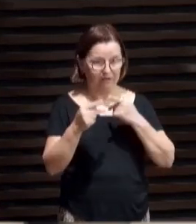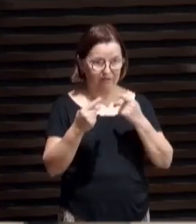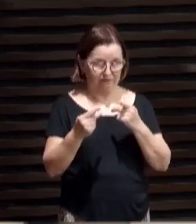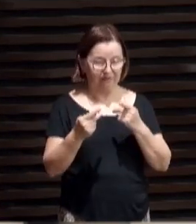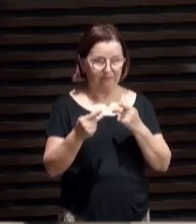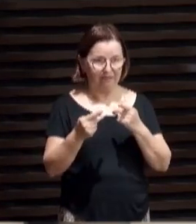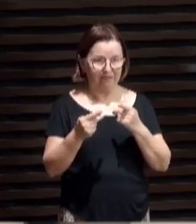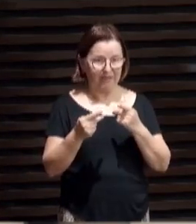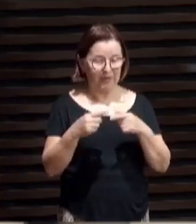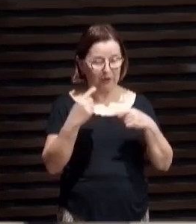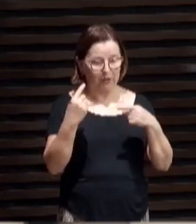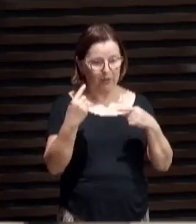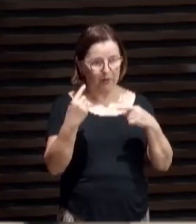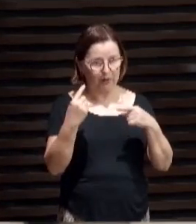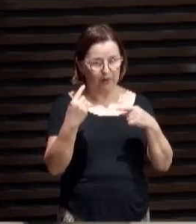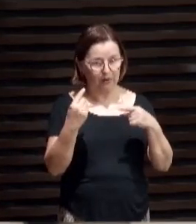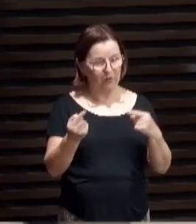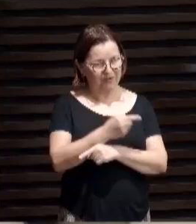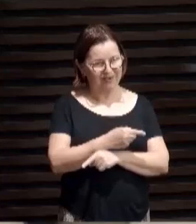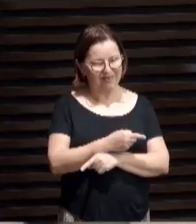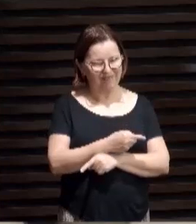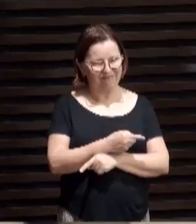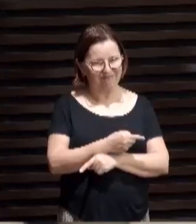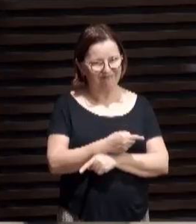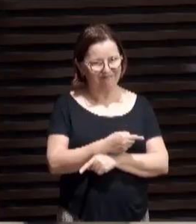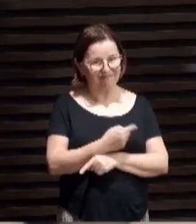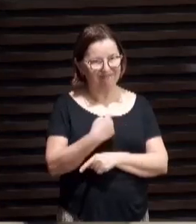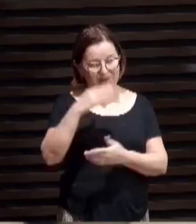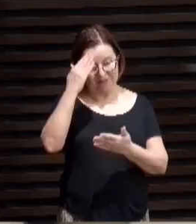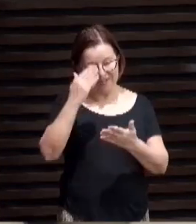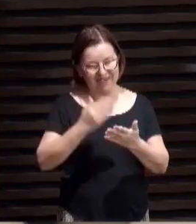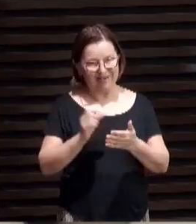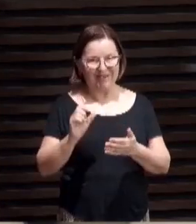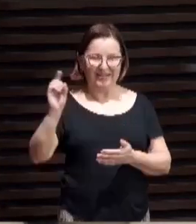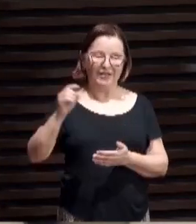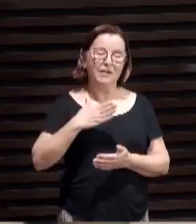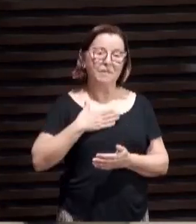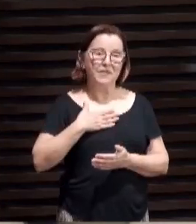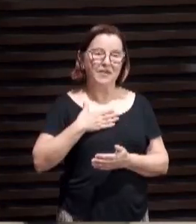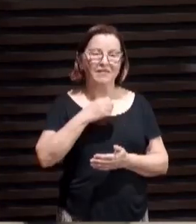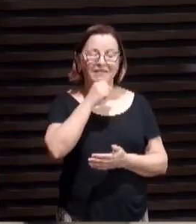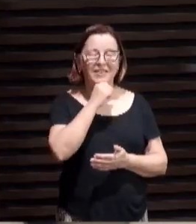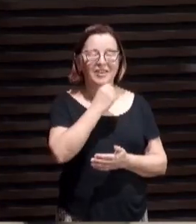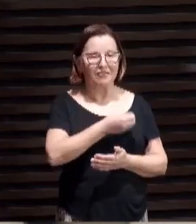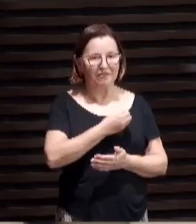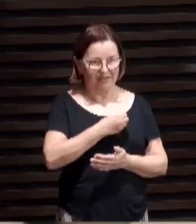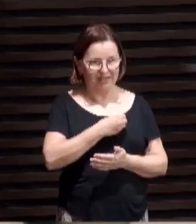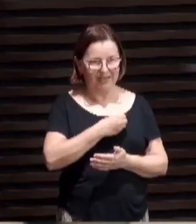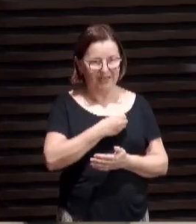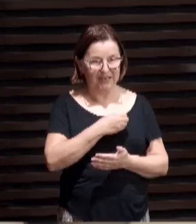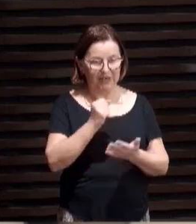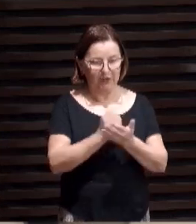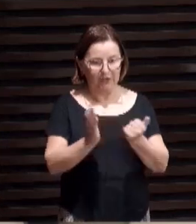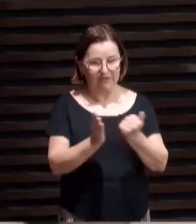segundo a palavra de Deus. O meu velho homem foi crucificado com Cristo. Ainda que eu tenha uma natureza terrena sujeita